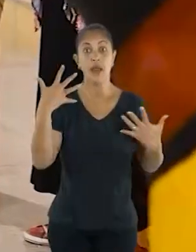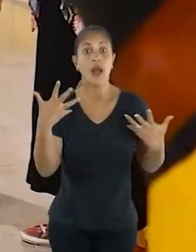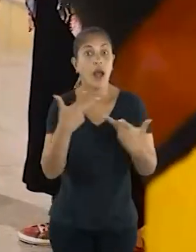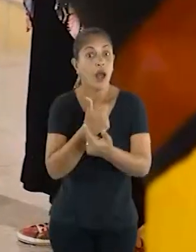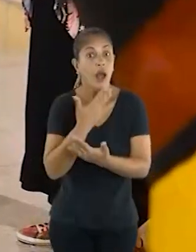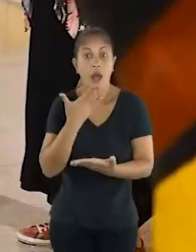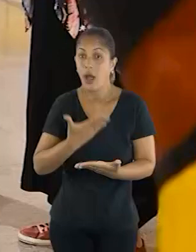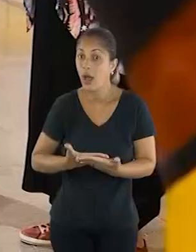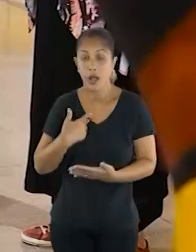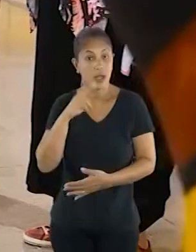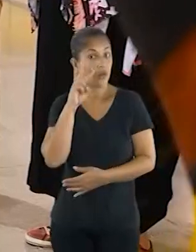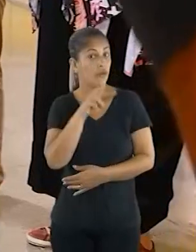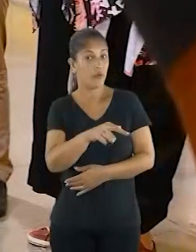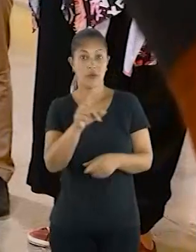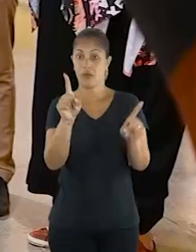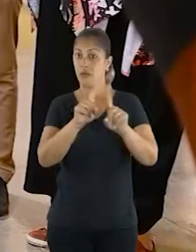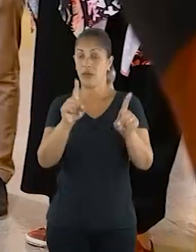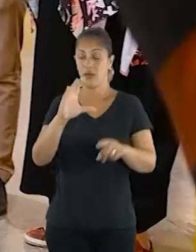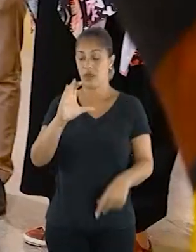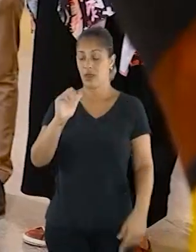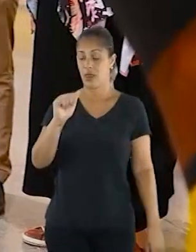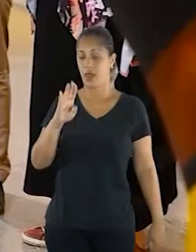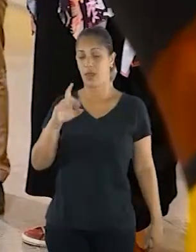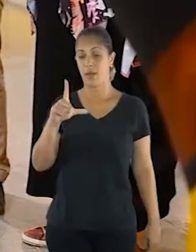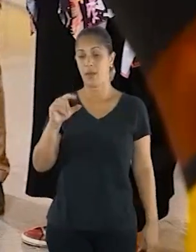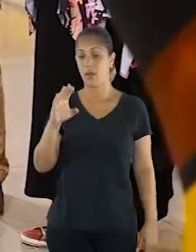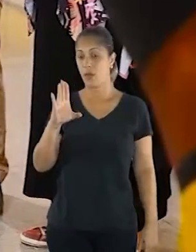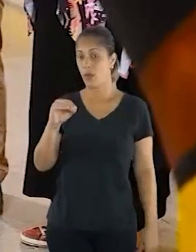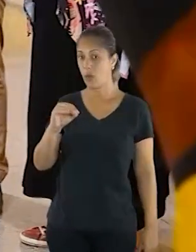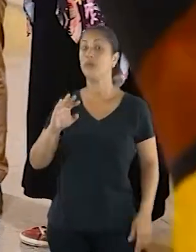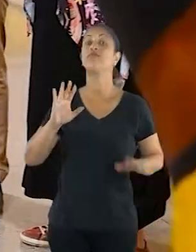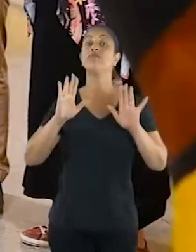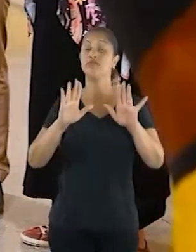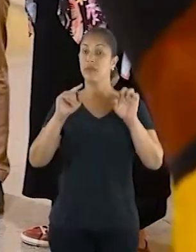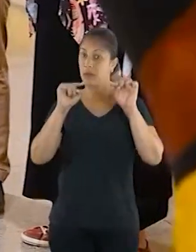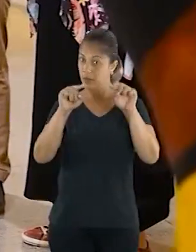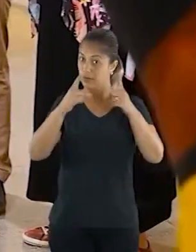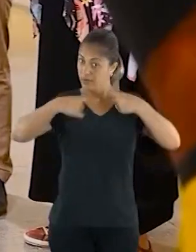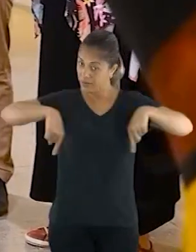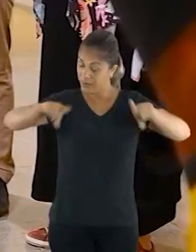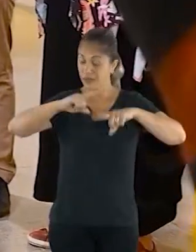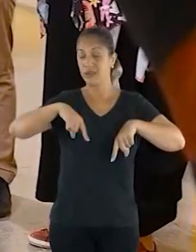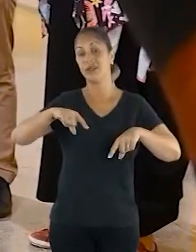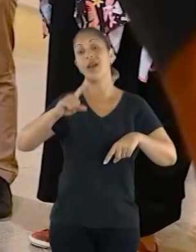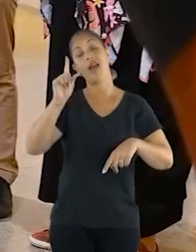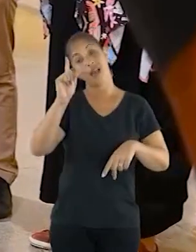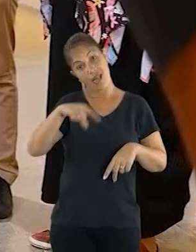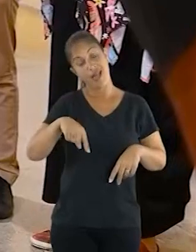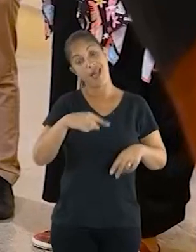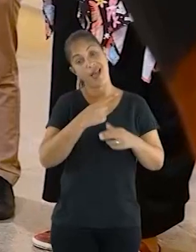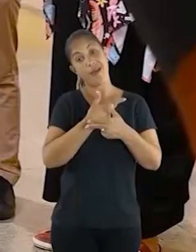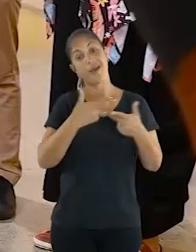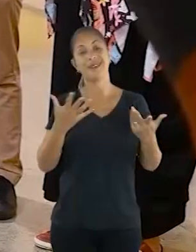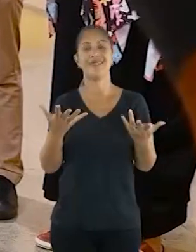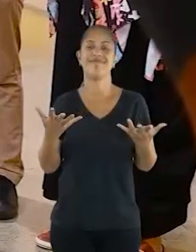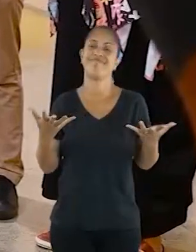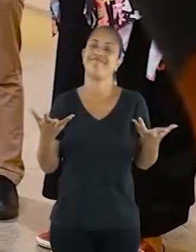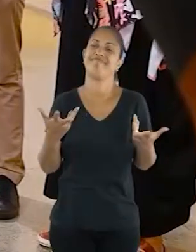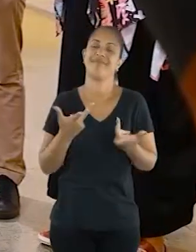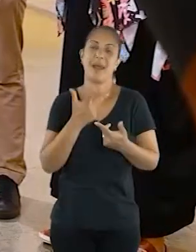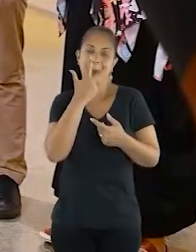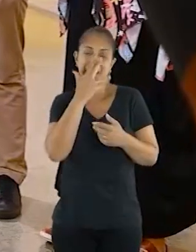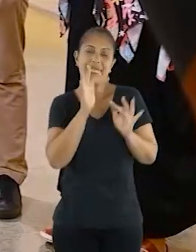tinha visto o caboclo de lança. Então, aqui, para vocês, vai ser uma coisa meio